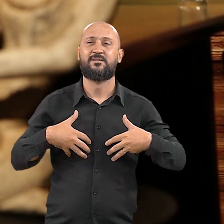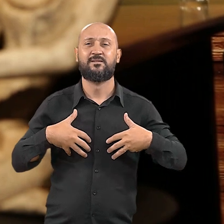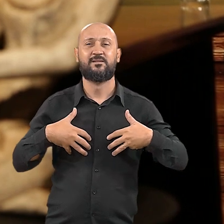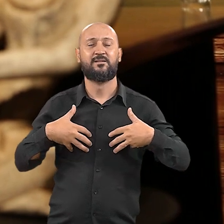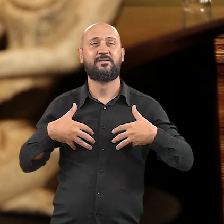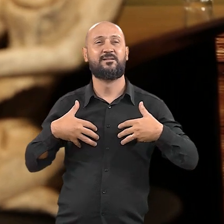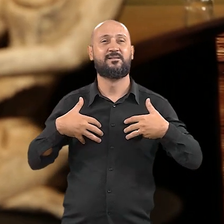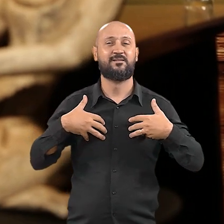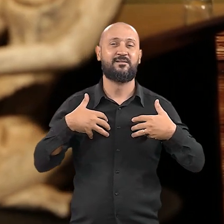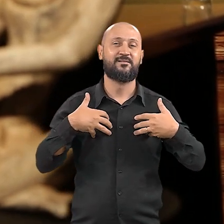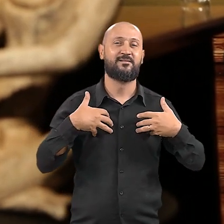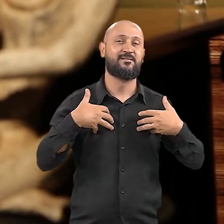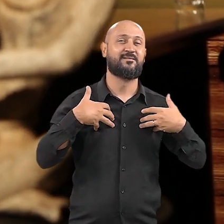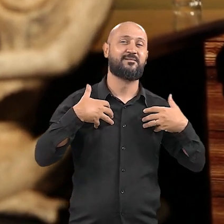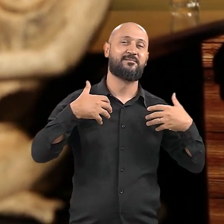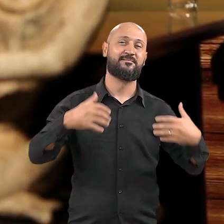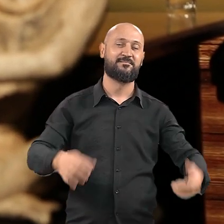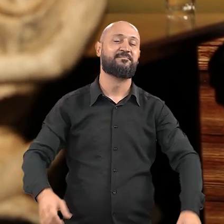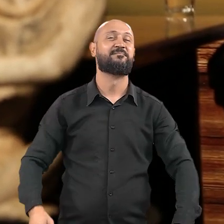lua cheia.